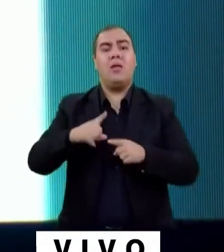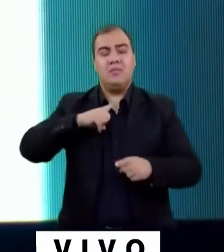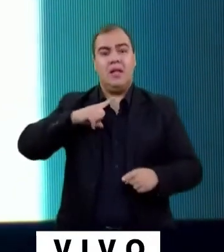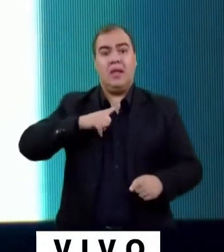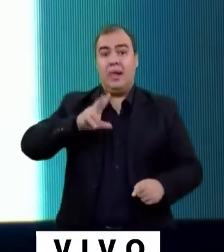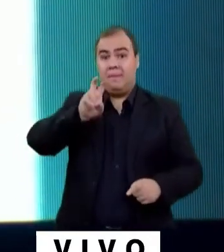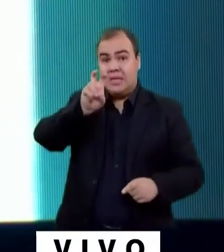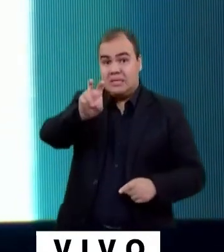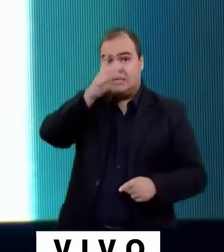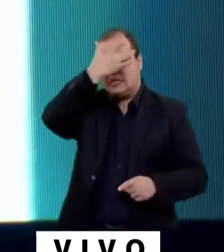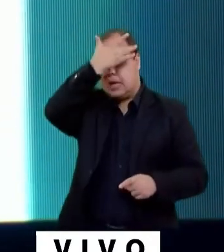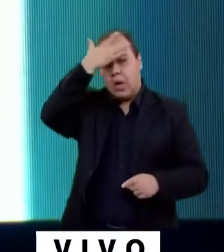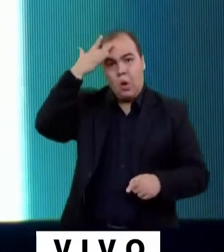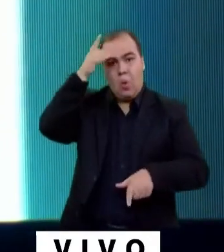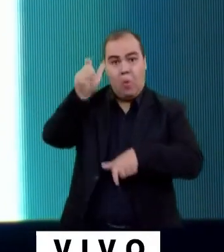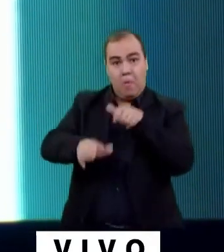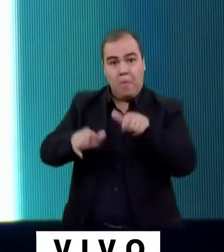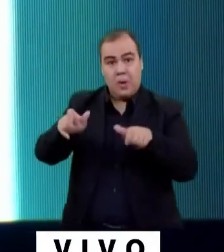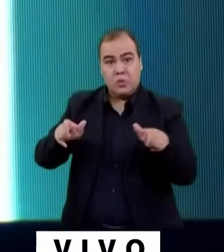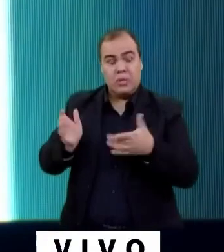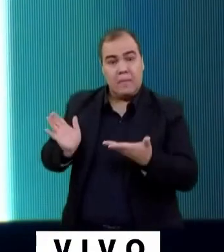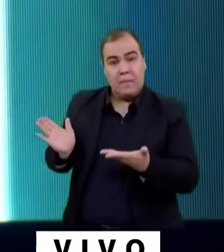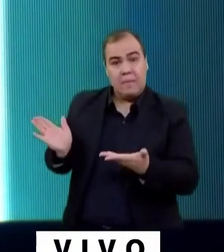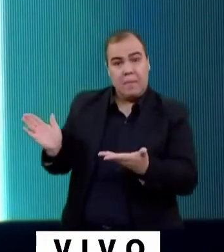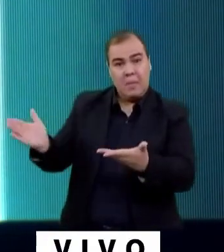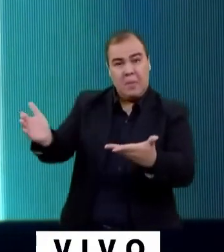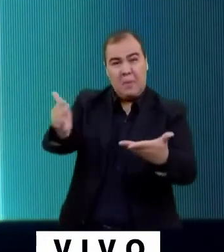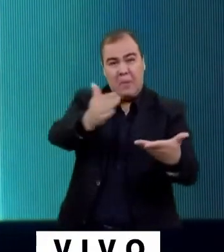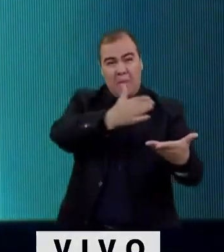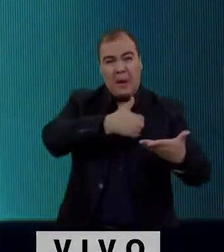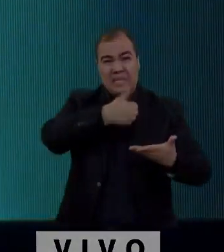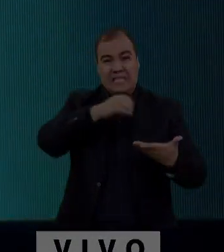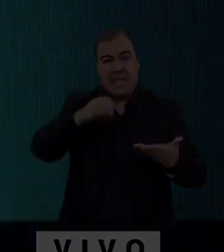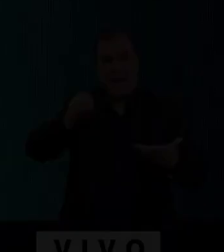pessoas acumulam a fortuna dos 100 milhões de brasileiros mais pobres. Isso é que eu quero mudar.